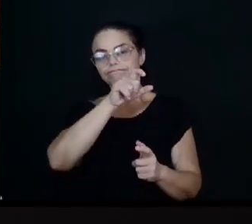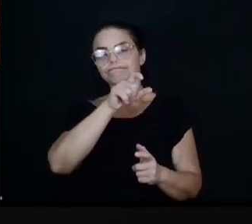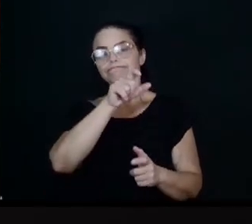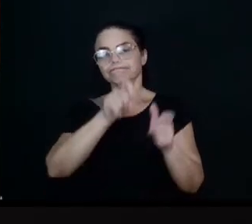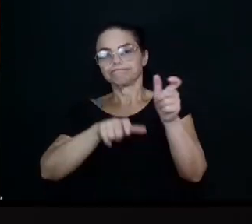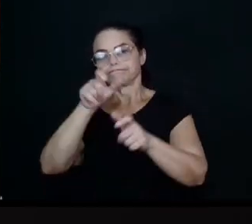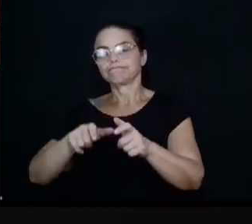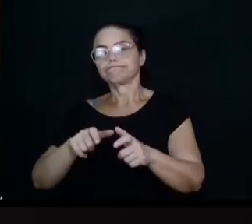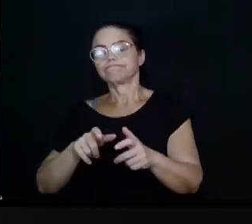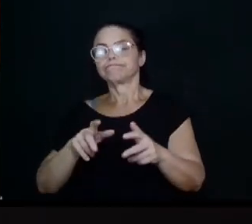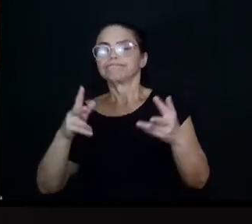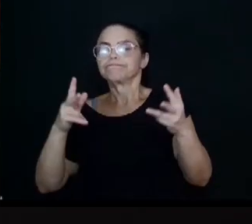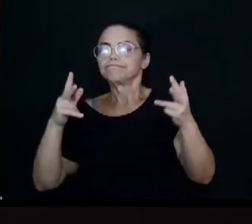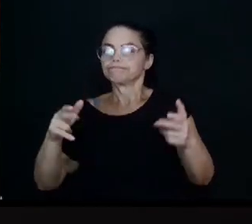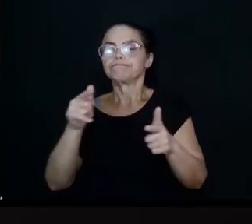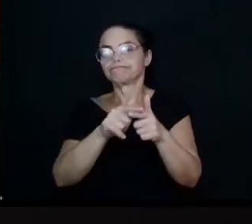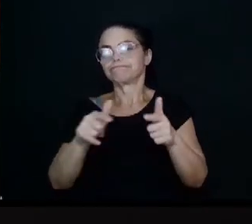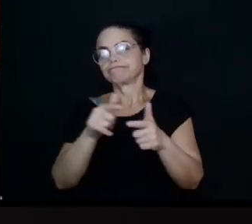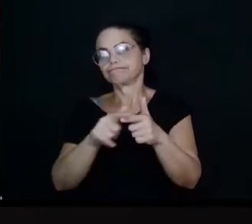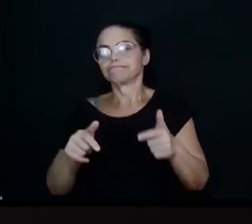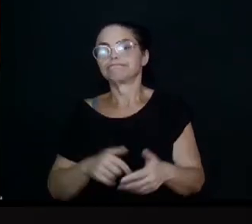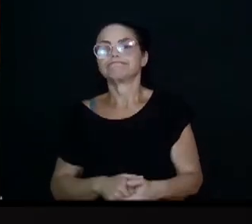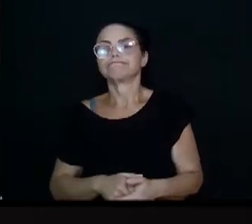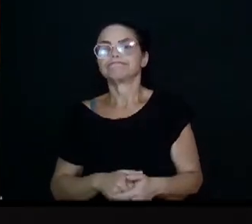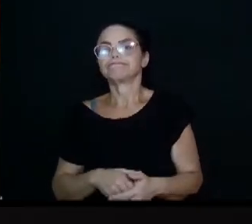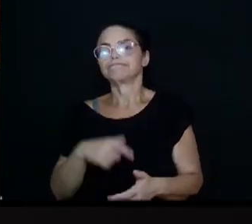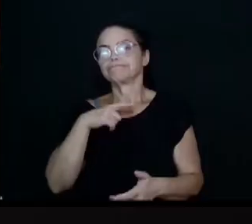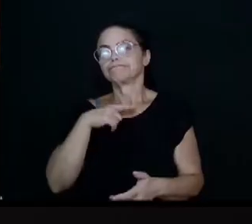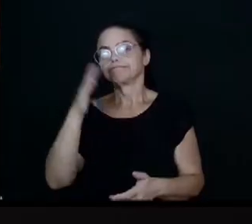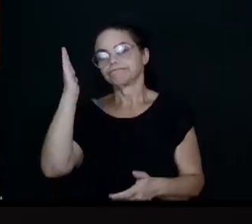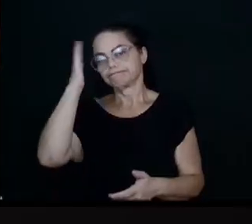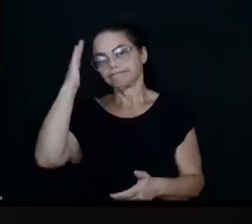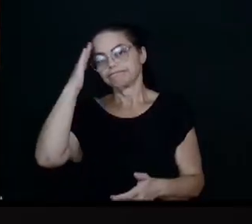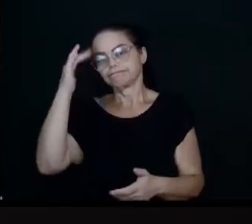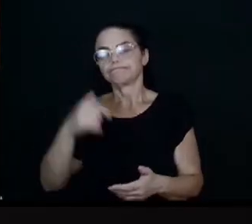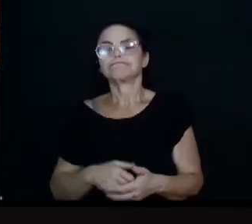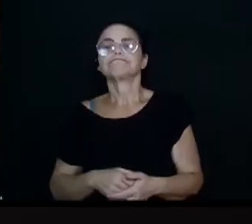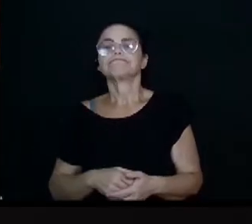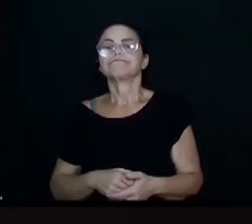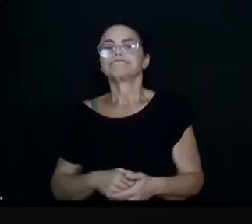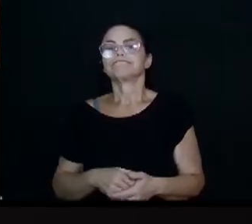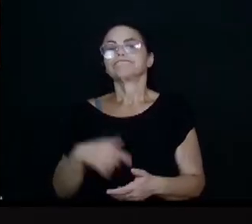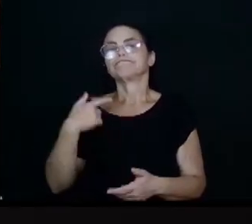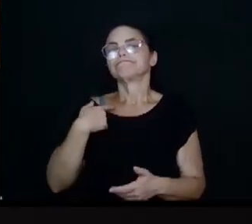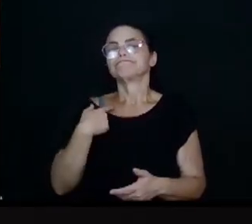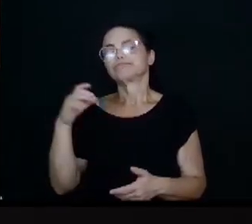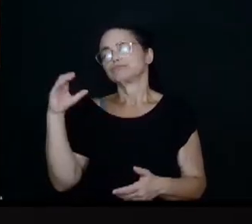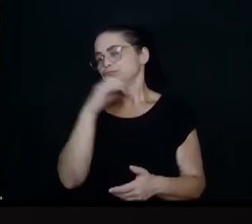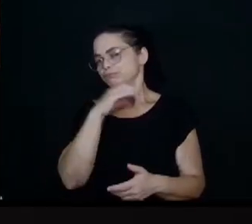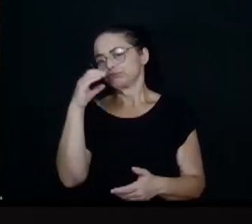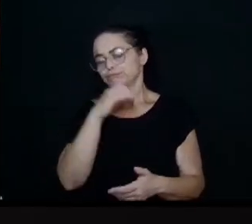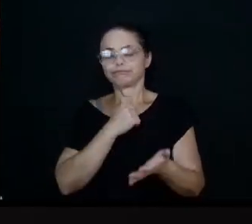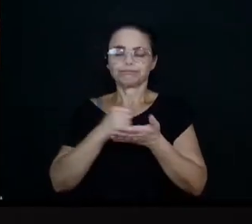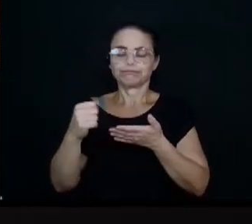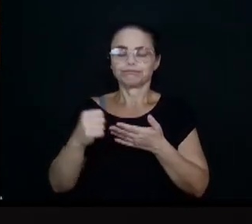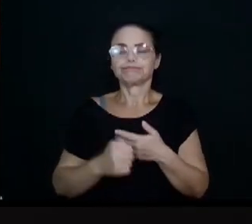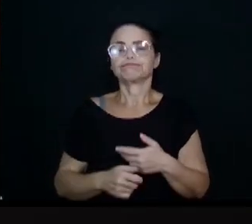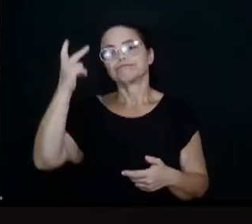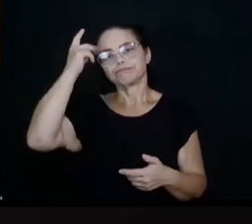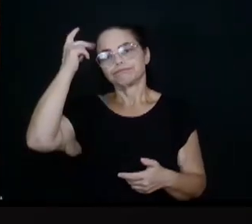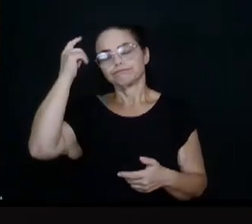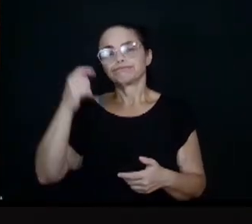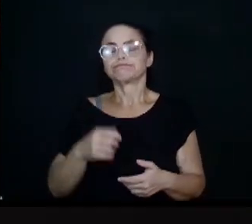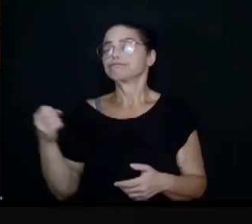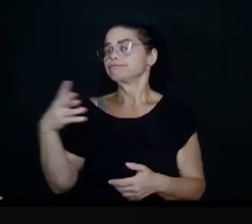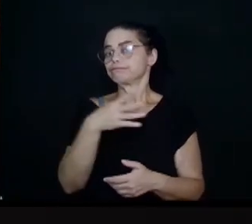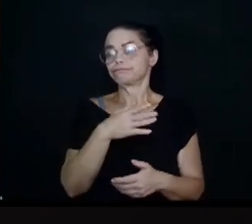mesmo e a pessoa tem que entender, ter em mente, né, que isso é passageiro, que faz parte desse novo ciclo, né, Marcos? Sim, e eu vou te